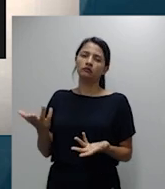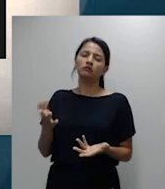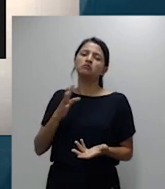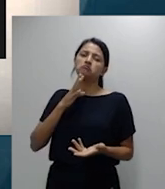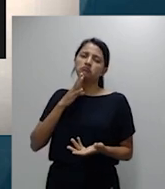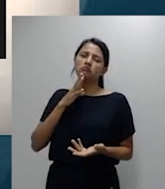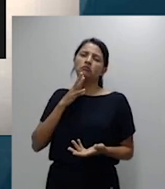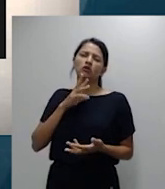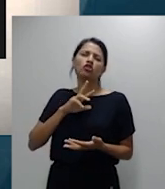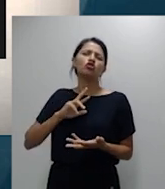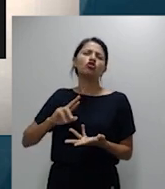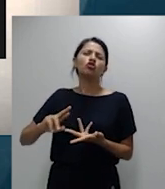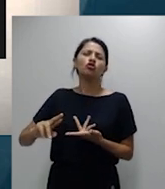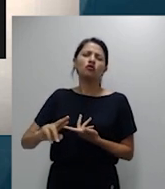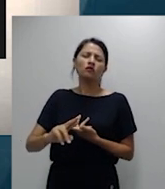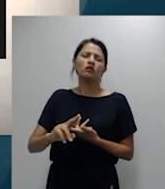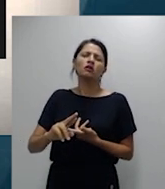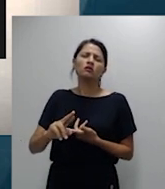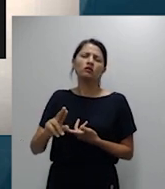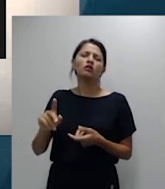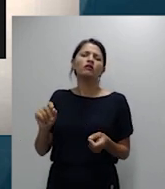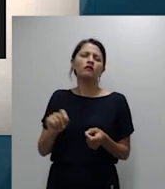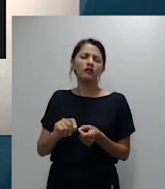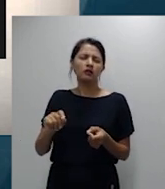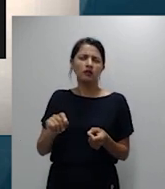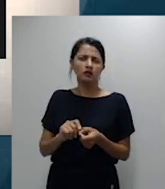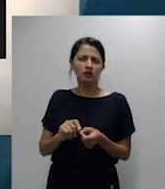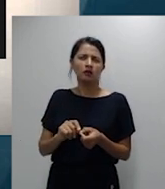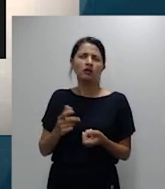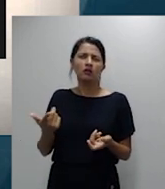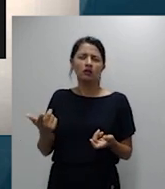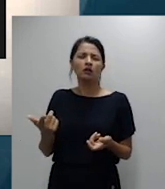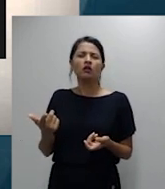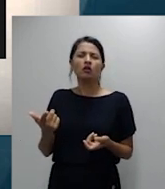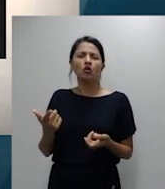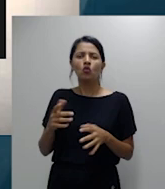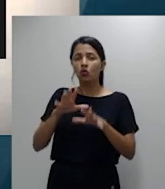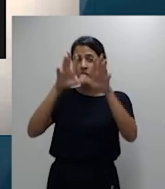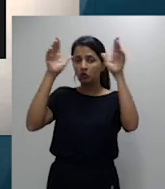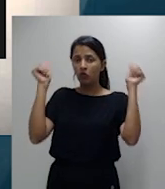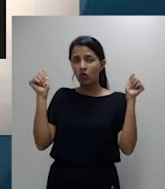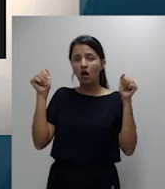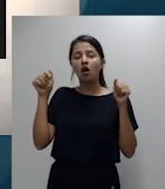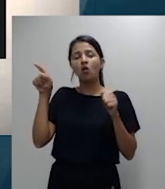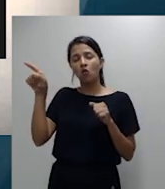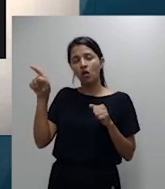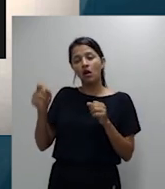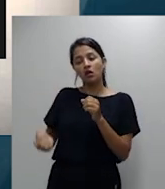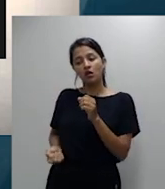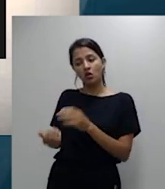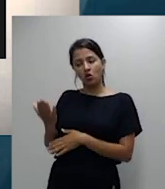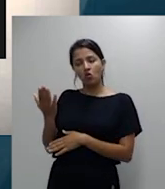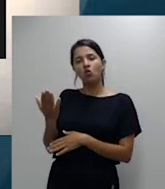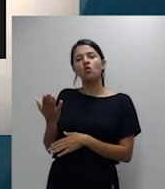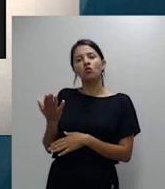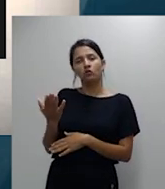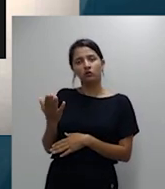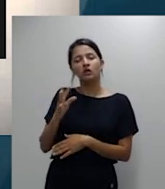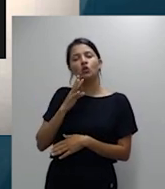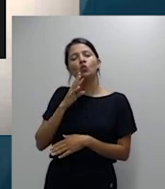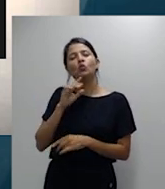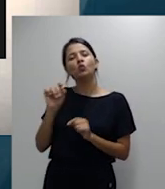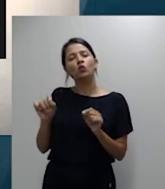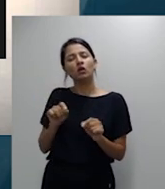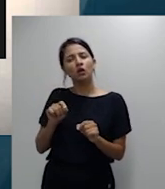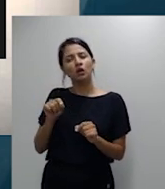diversamente do que fez o ilustrado O tribunal de origem reconhecer aqui